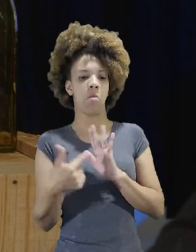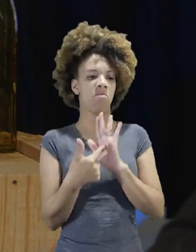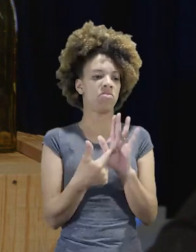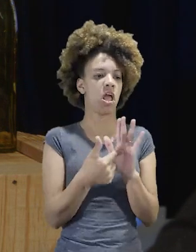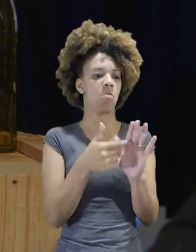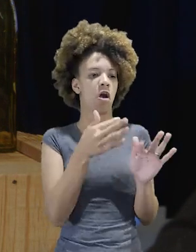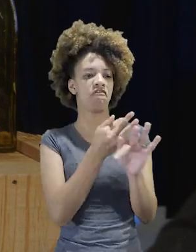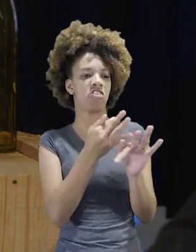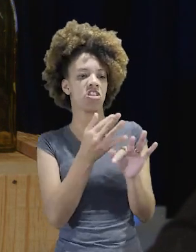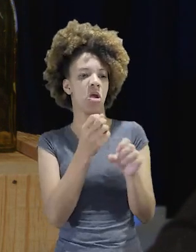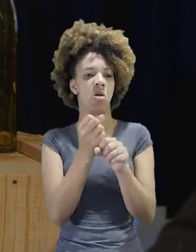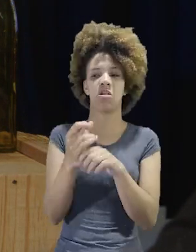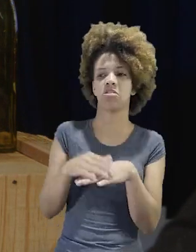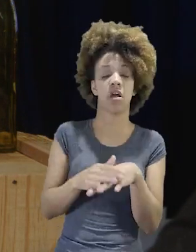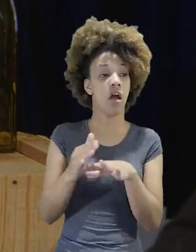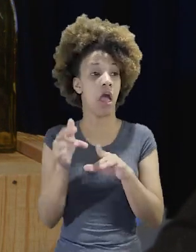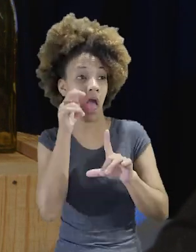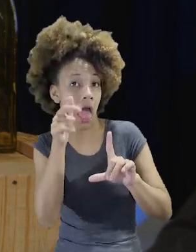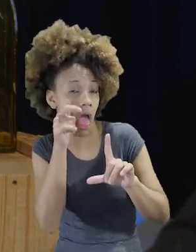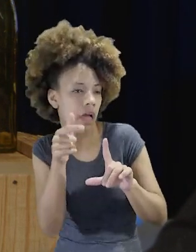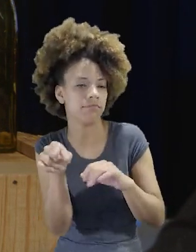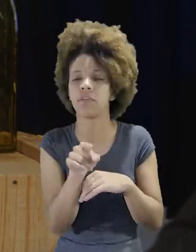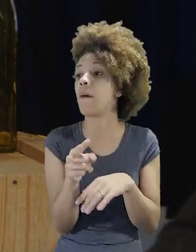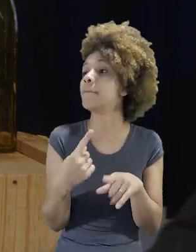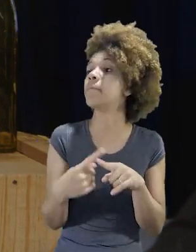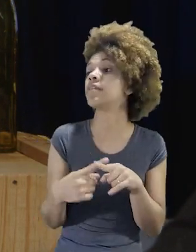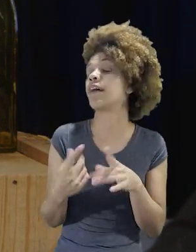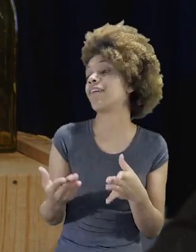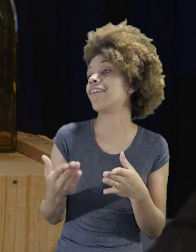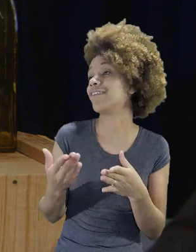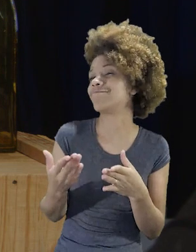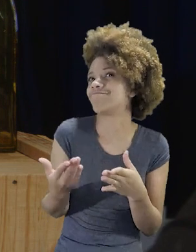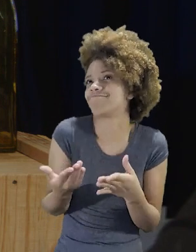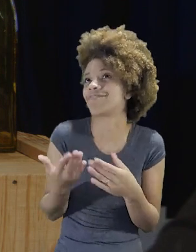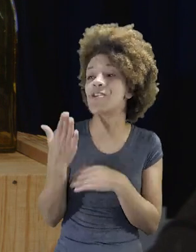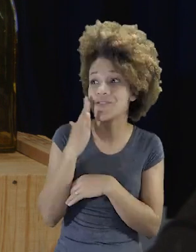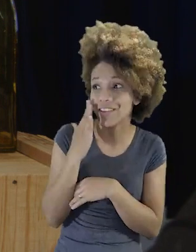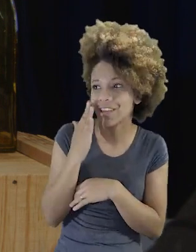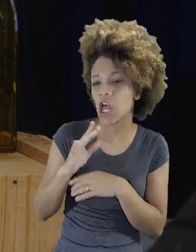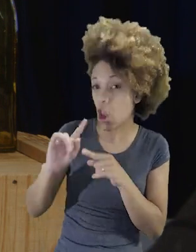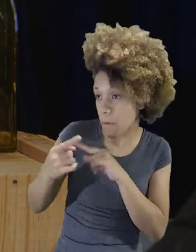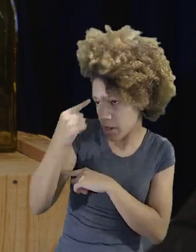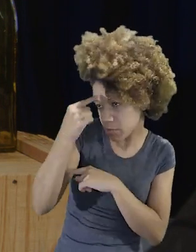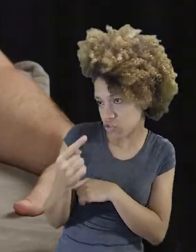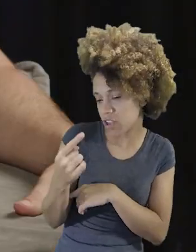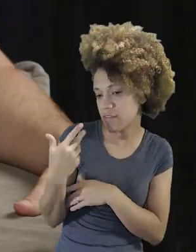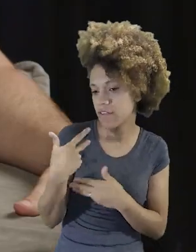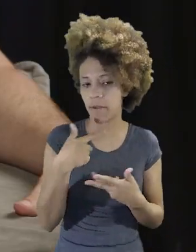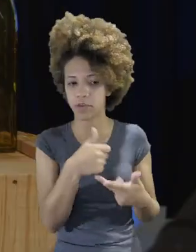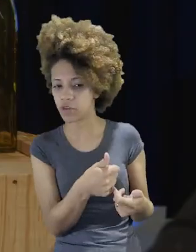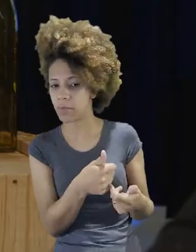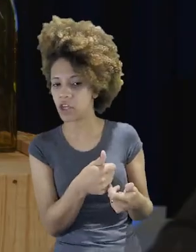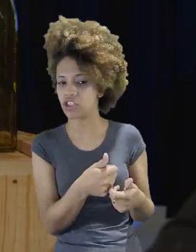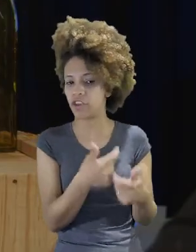porque meu eu sei que no próximo dia você vai me chamar de de assassino tá ligado Essa era parada